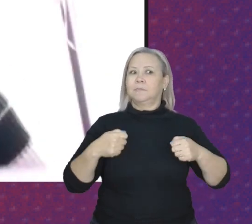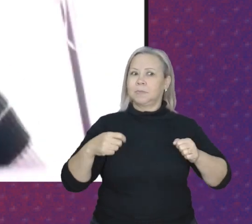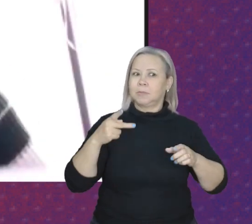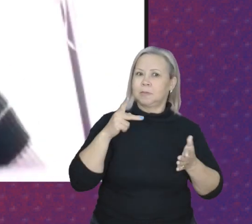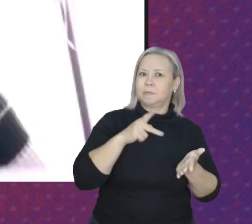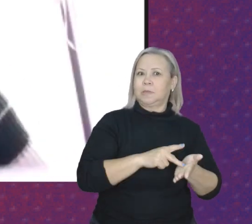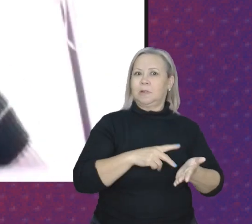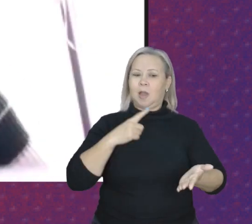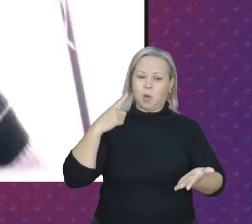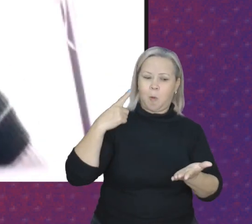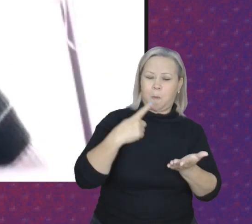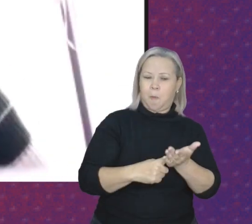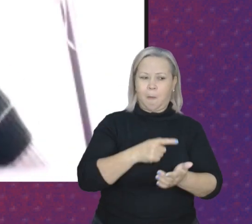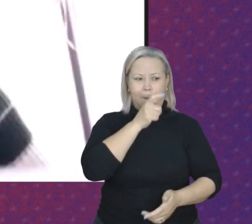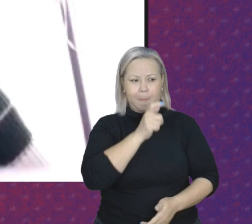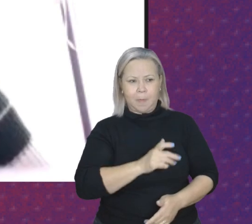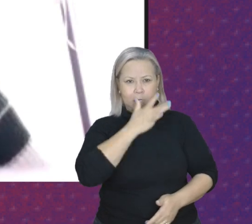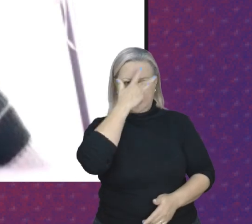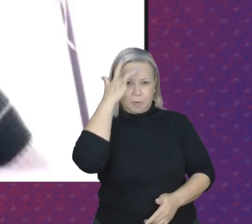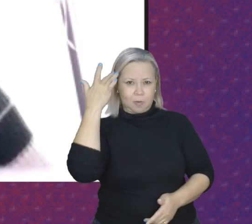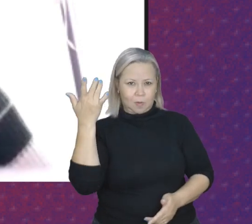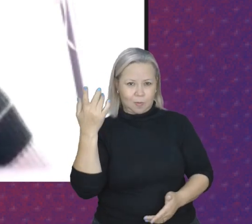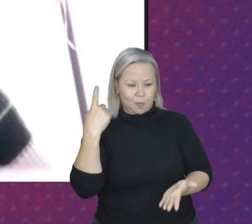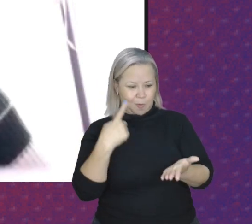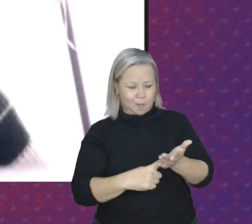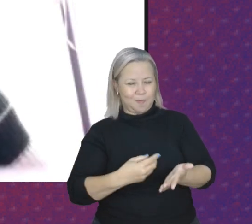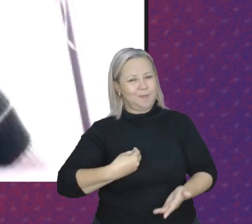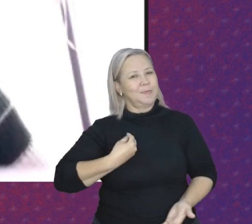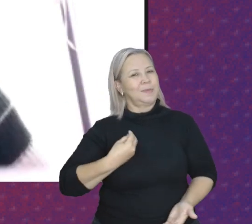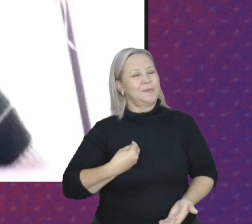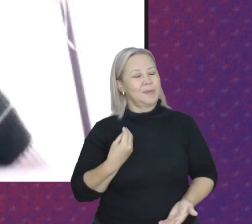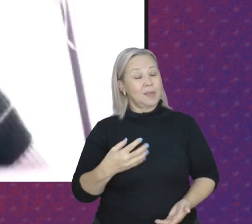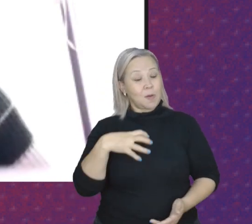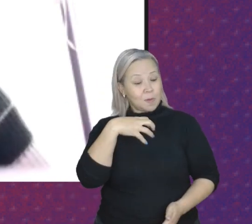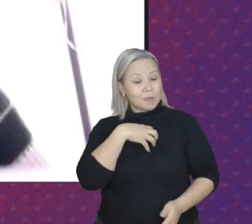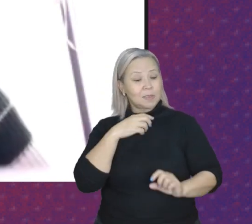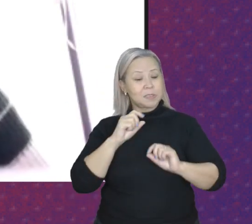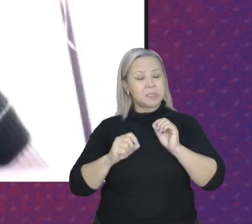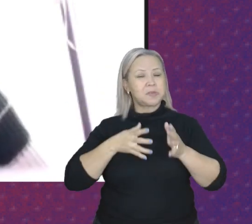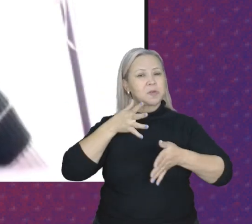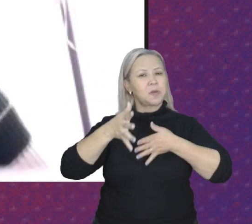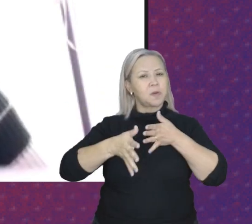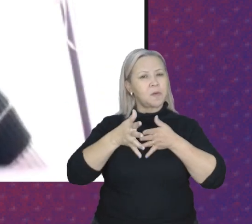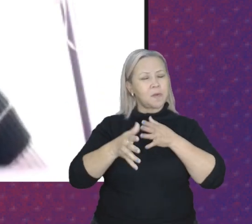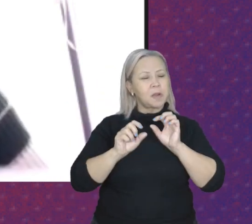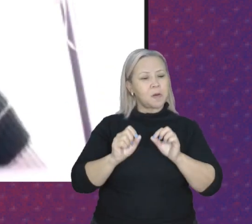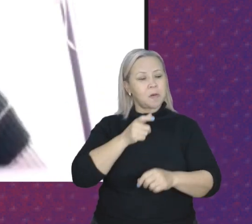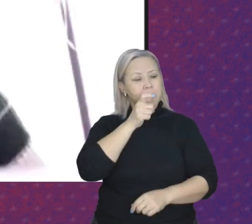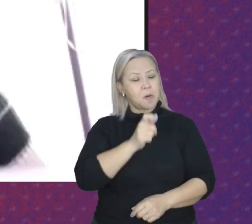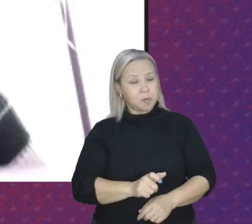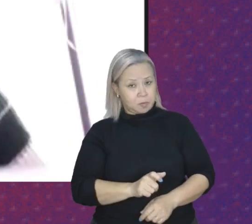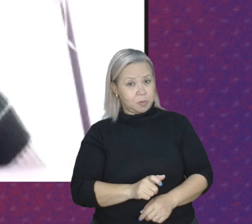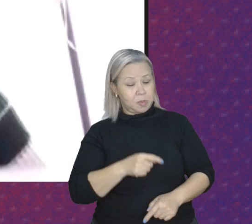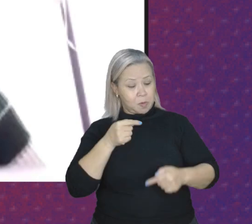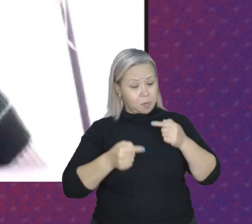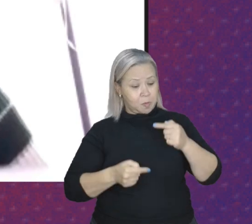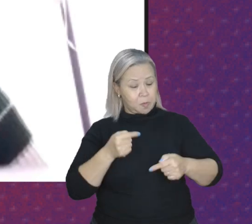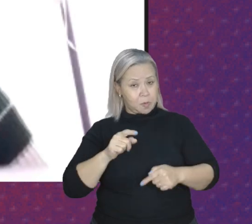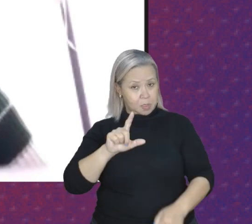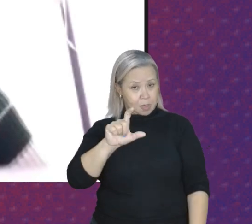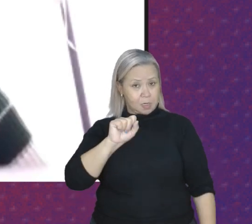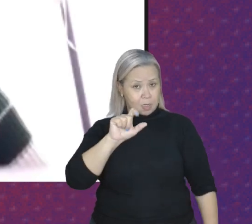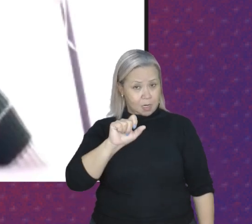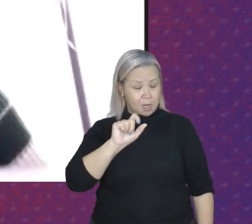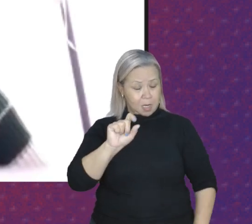do sujeito, ela pressupõe um compromisso de vida. Então, é nesse sentido que eu venho fazer minha fala, como sujeito político lésbica, que